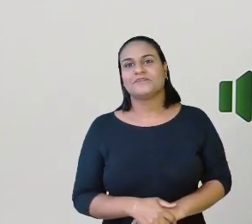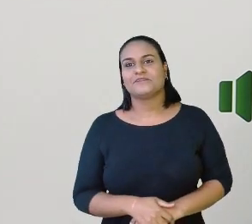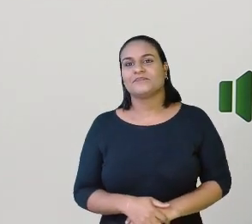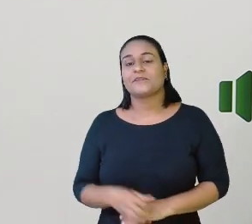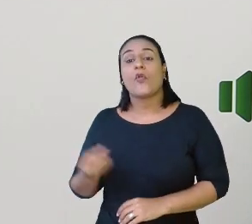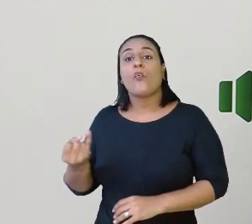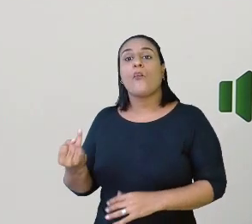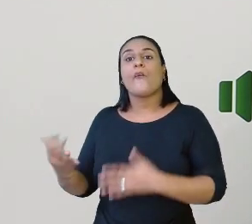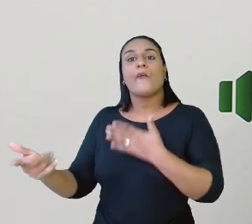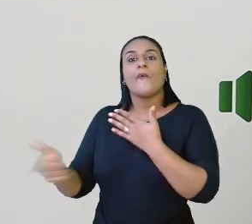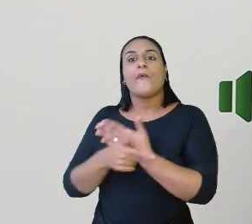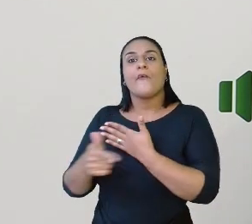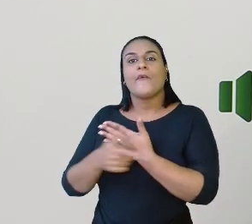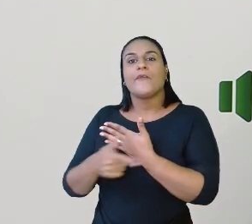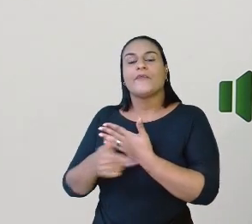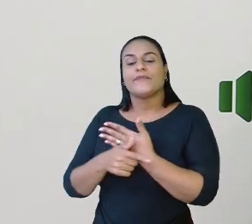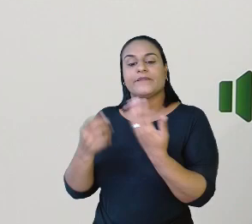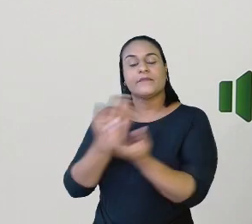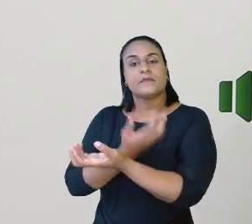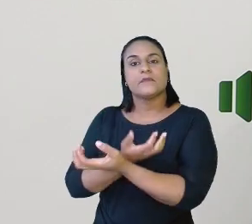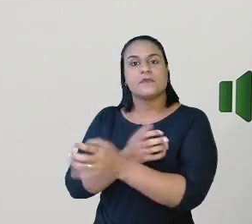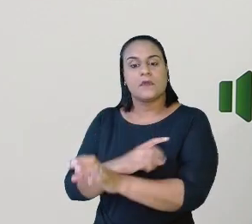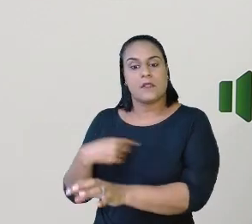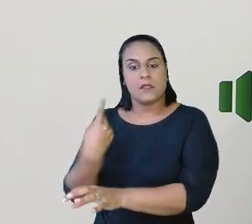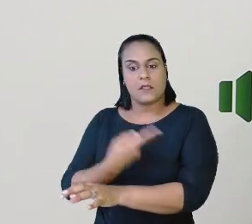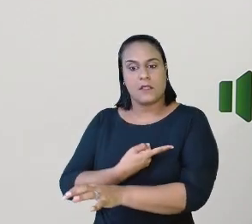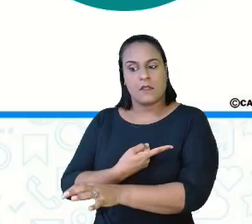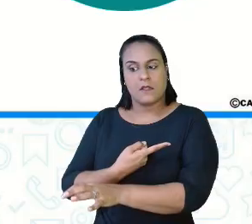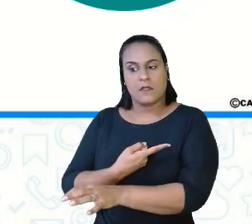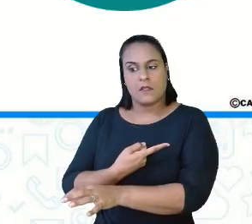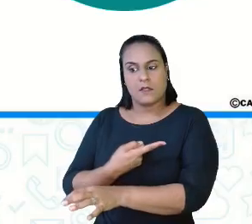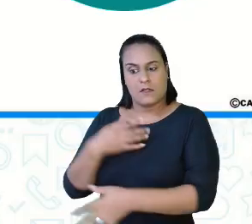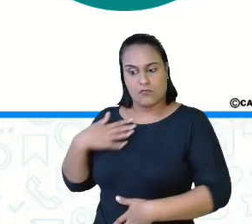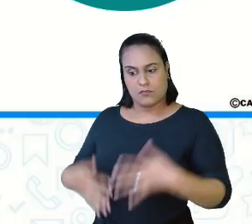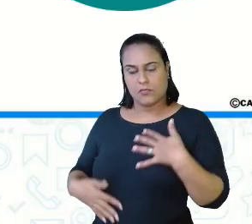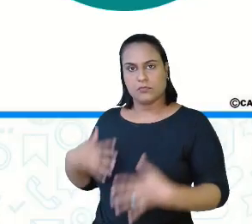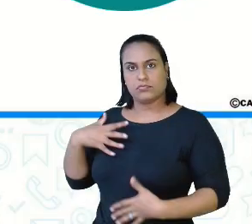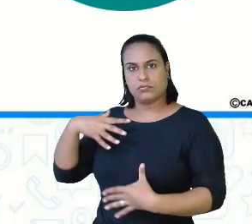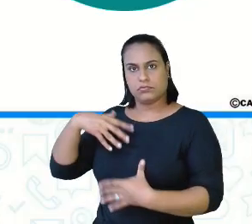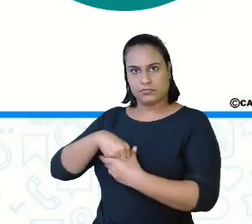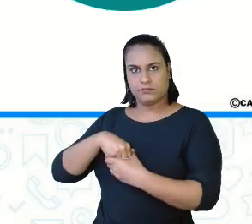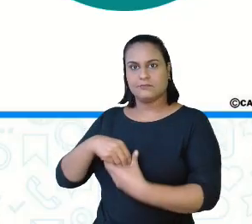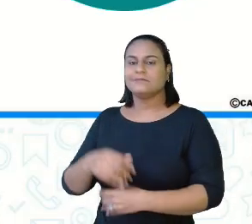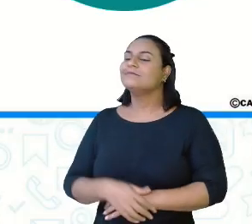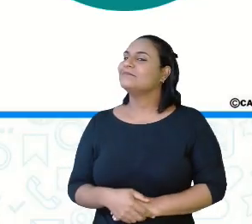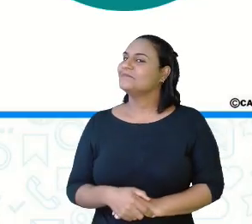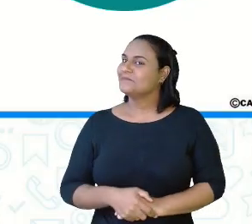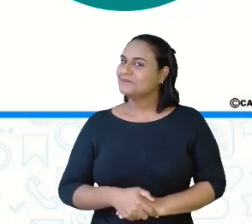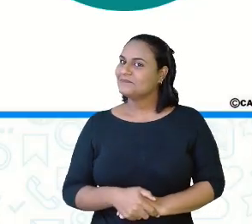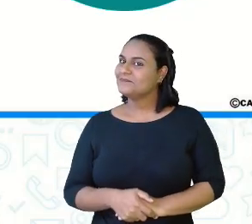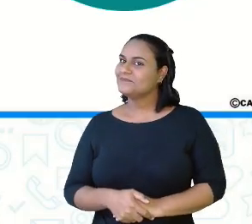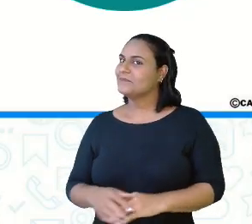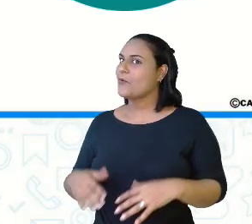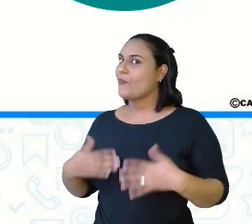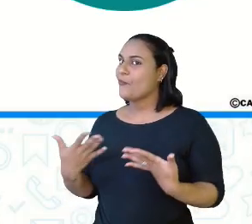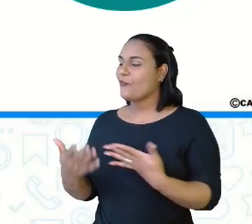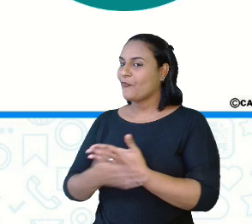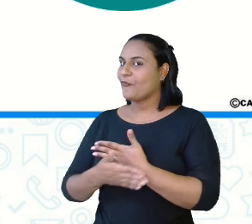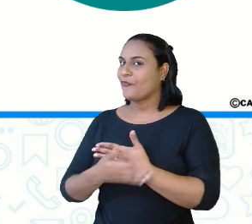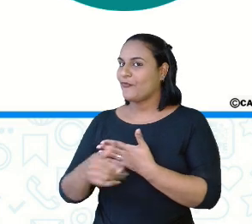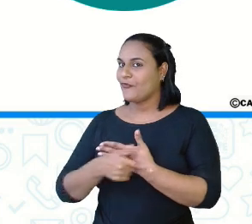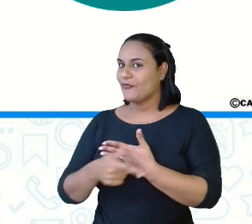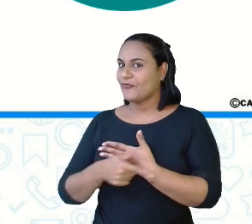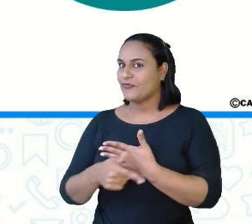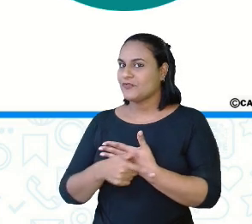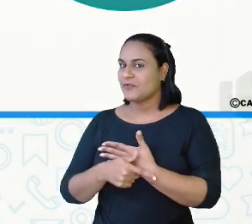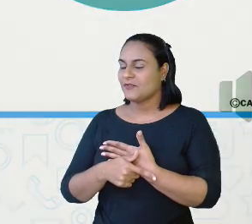Quais as funções dos ossos no nosso organismo? E aí, quais as funções dos